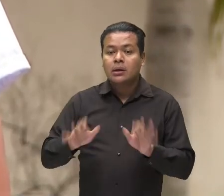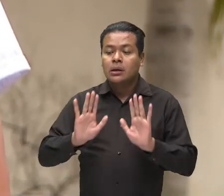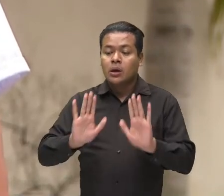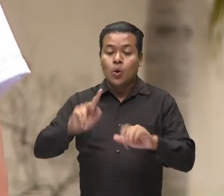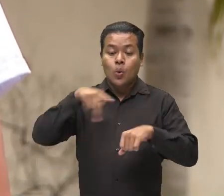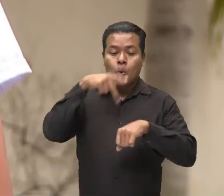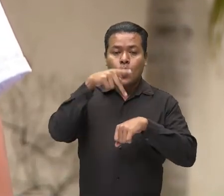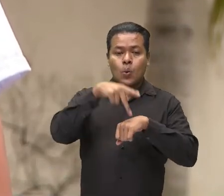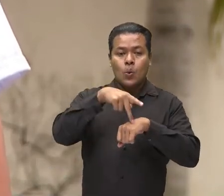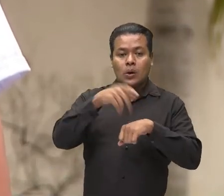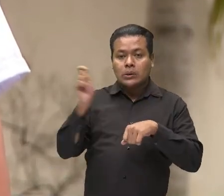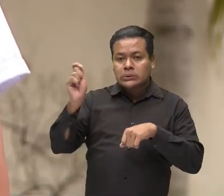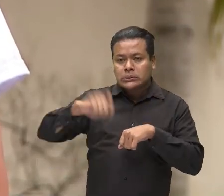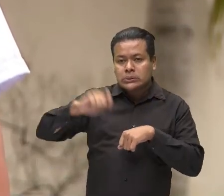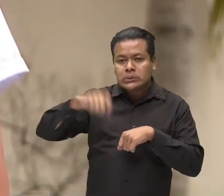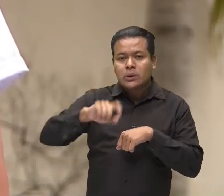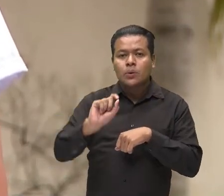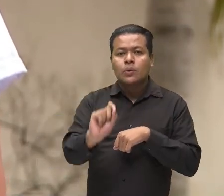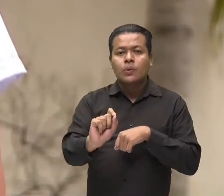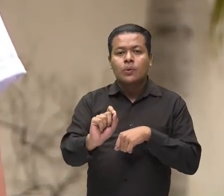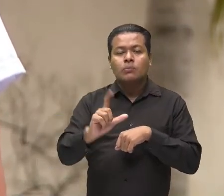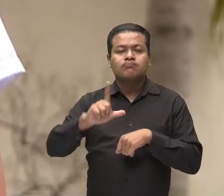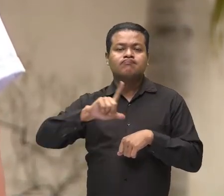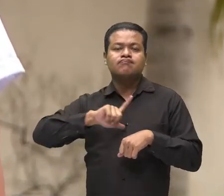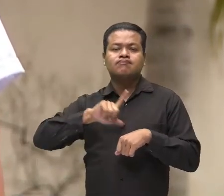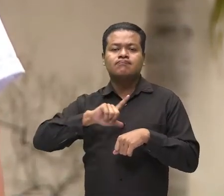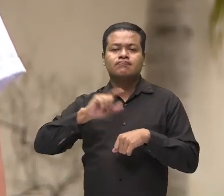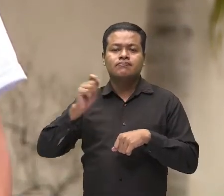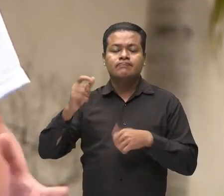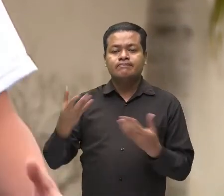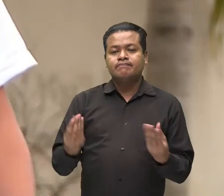ele deve ter uma